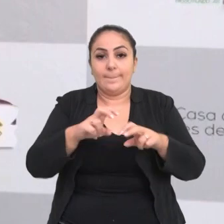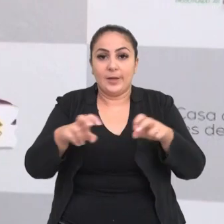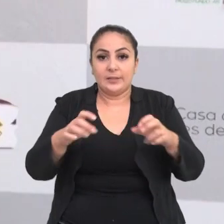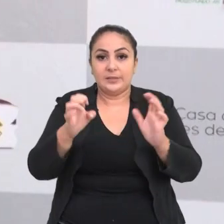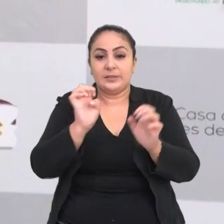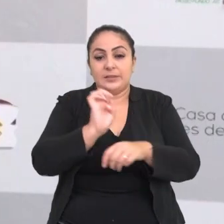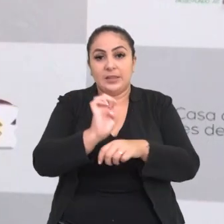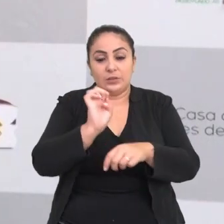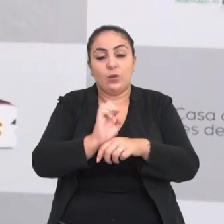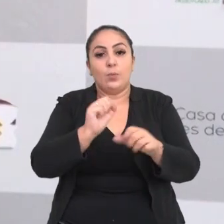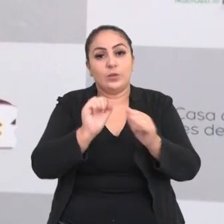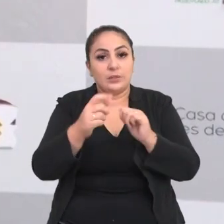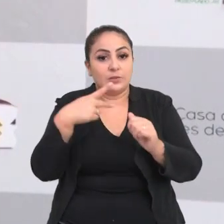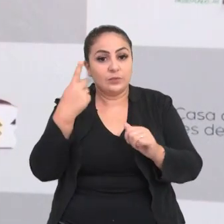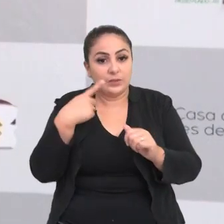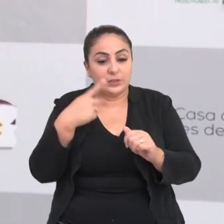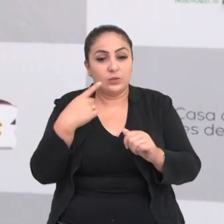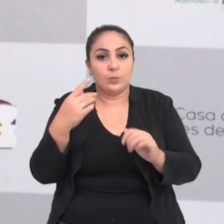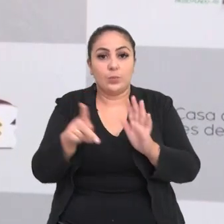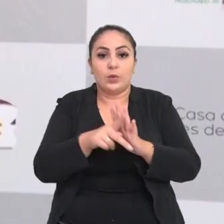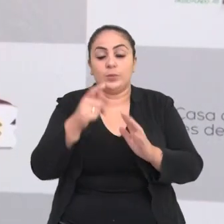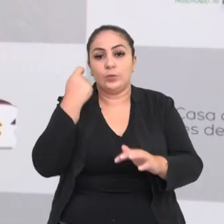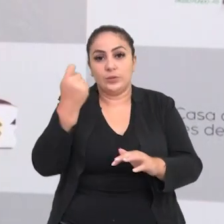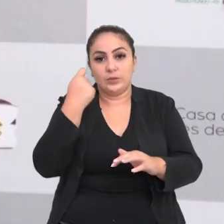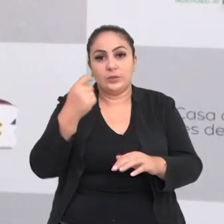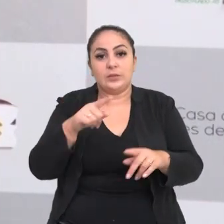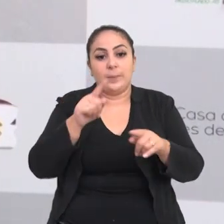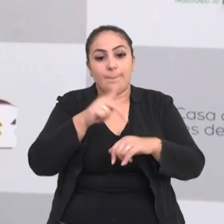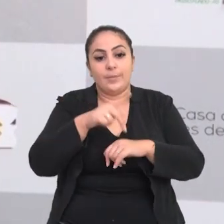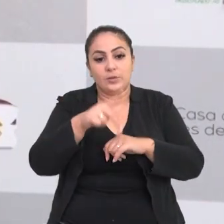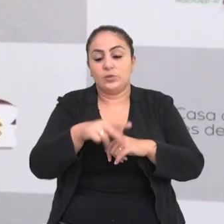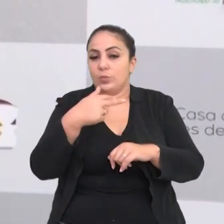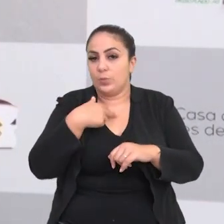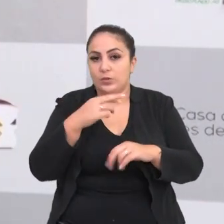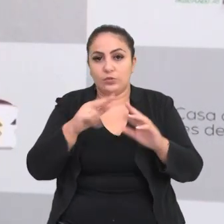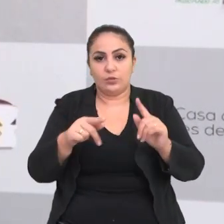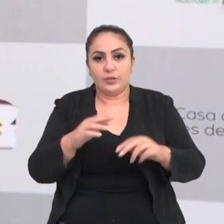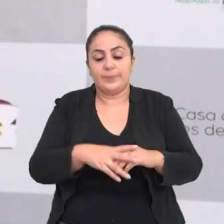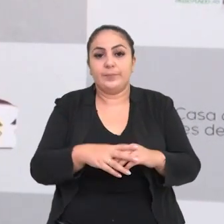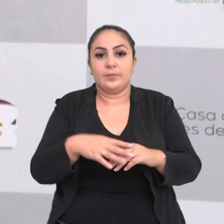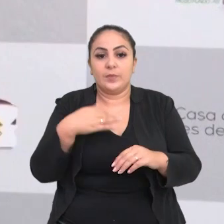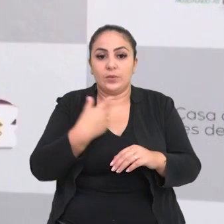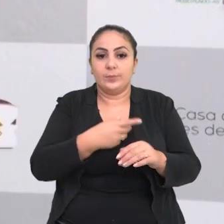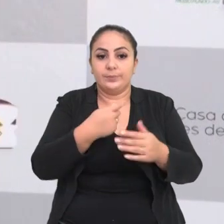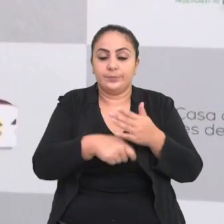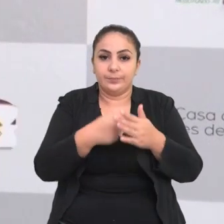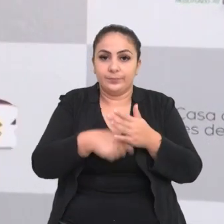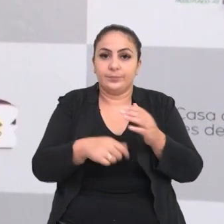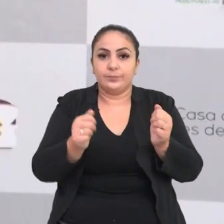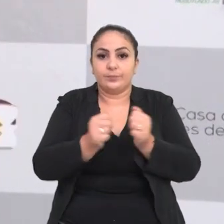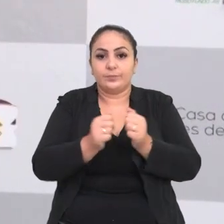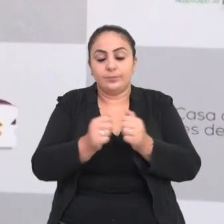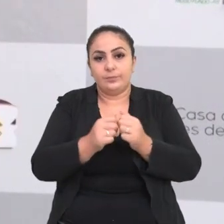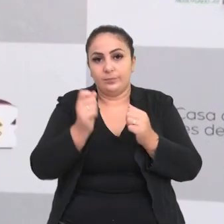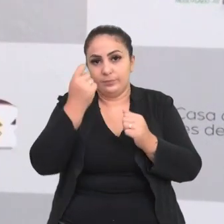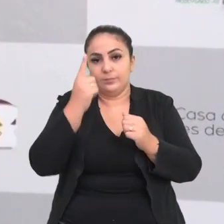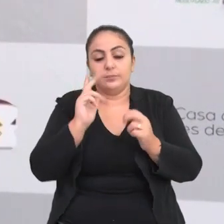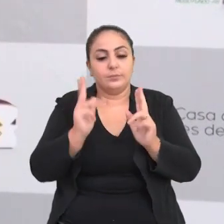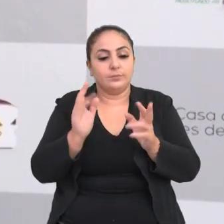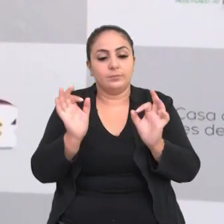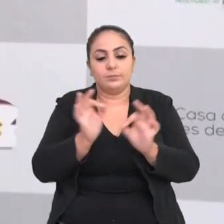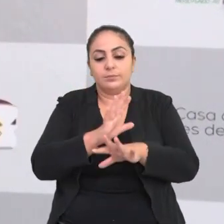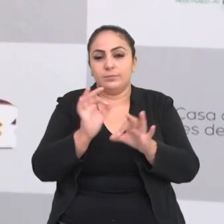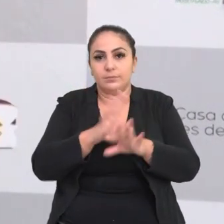bancada estadual, pode ser assim, de vereadores do Rio Grande do Sul. E aqui Passo Fundo não podia ser diferente, né? Nós abraçamos essa ideia e estamos